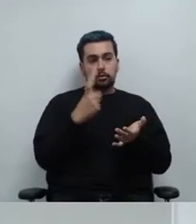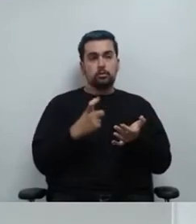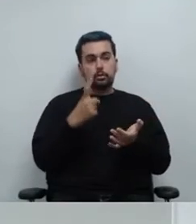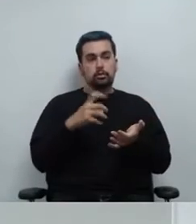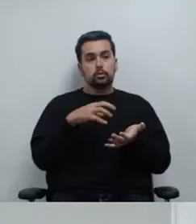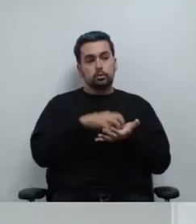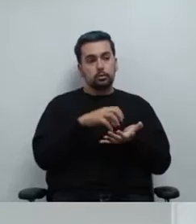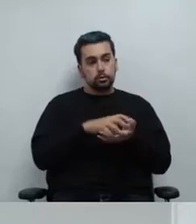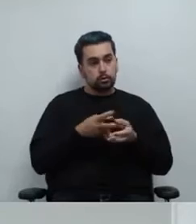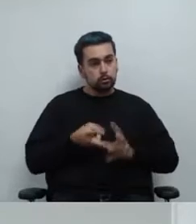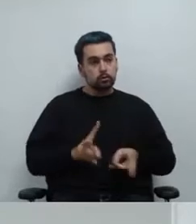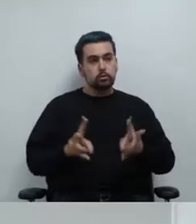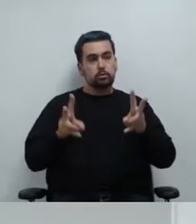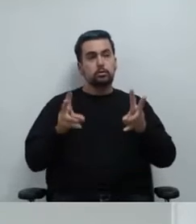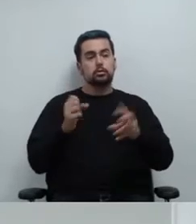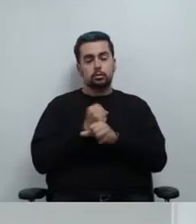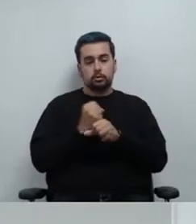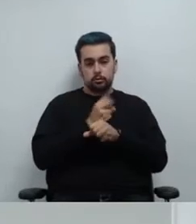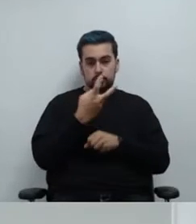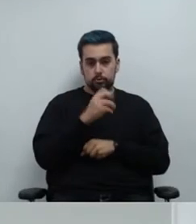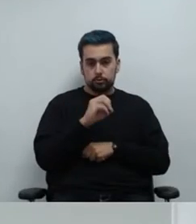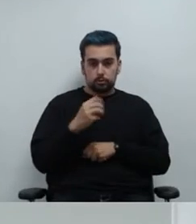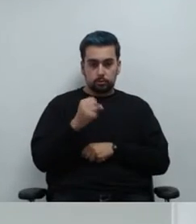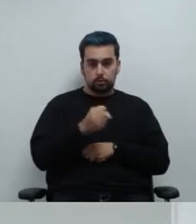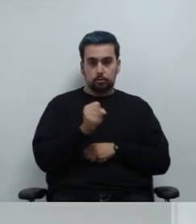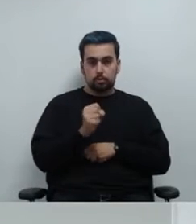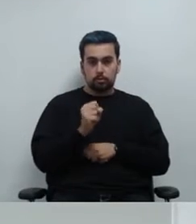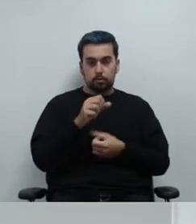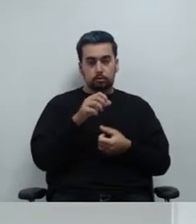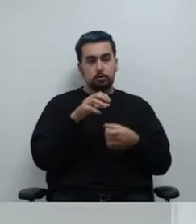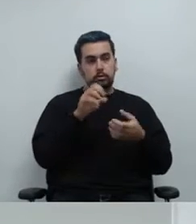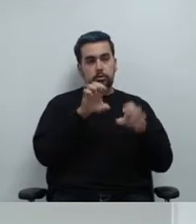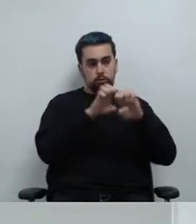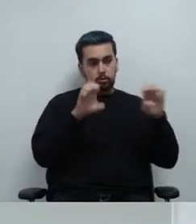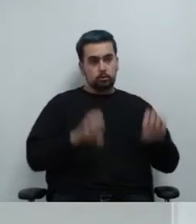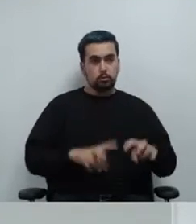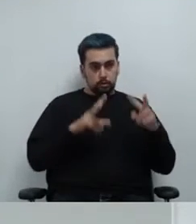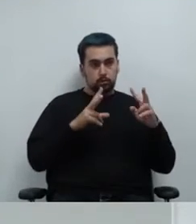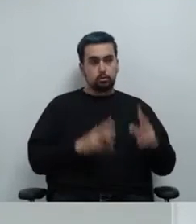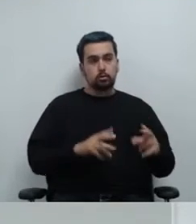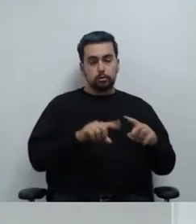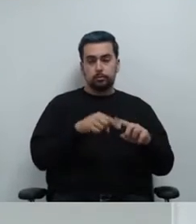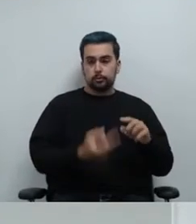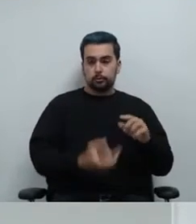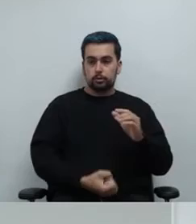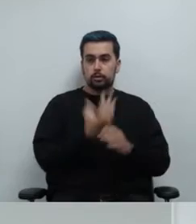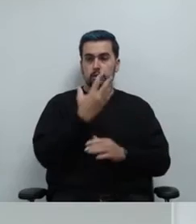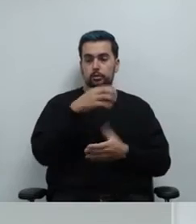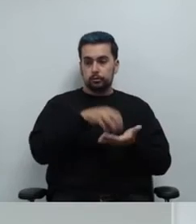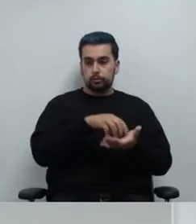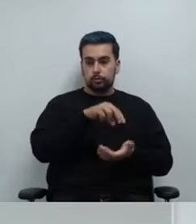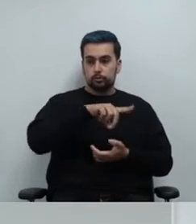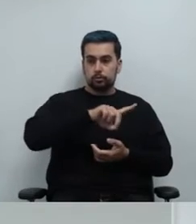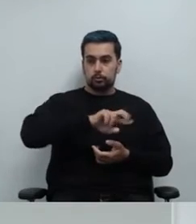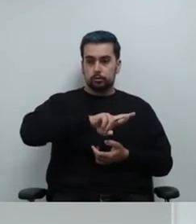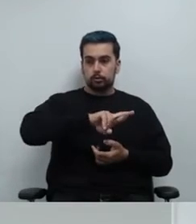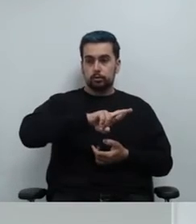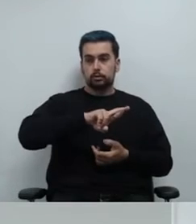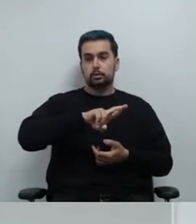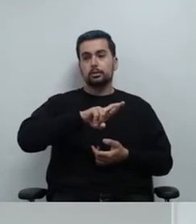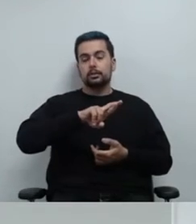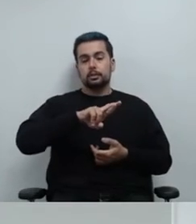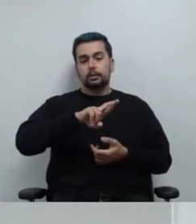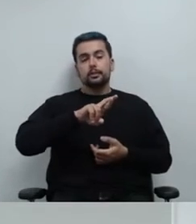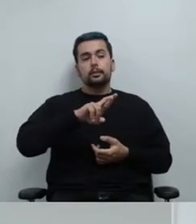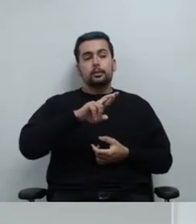que permanece desde 2008 com a mesma estrutura. Após a criação do NUDI, foram criados o núcleo da mulher, o núcleo da pessoa